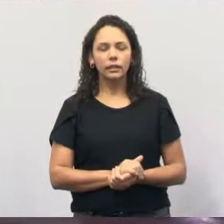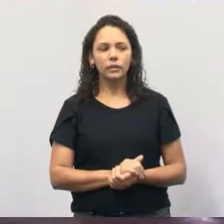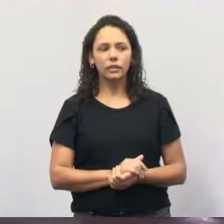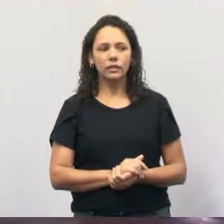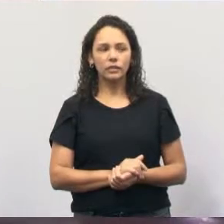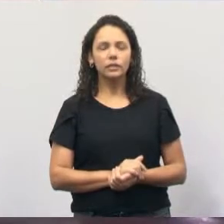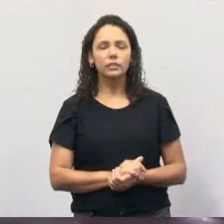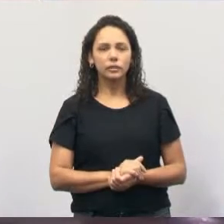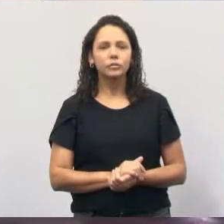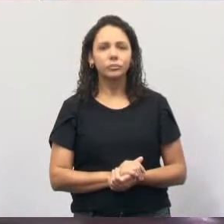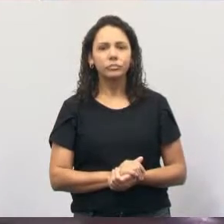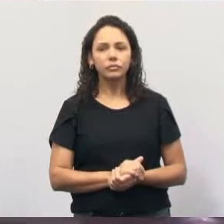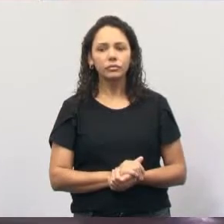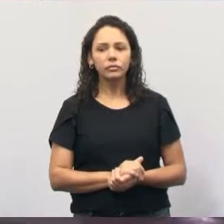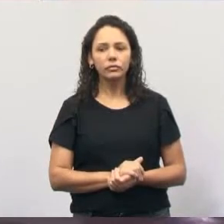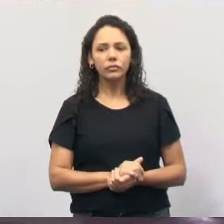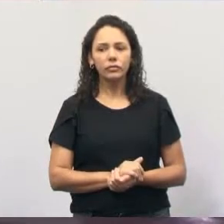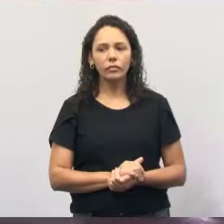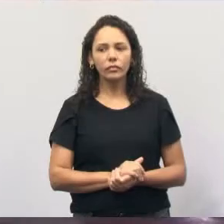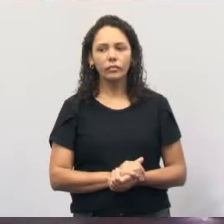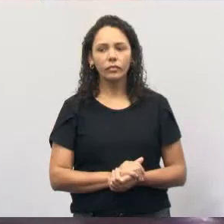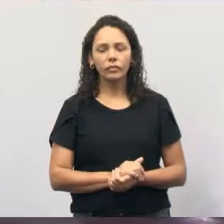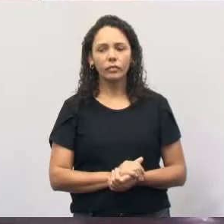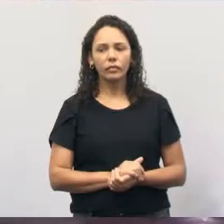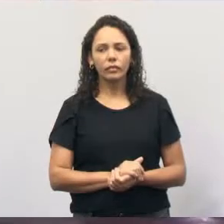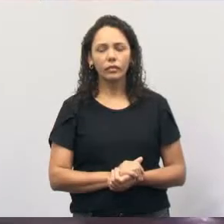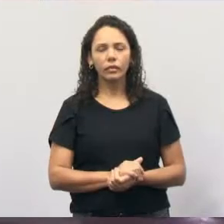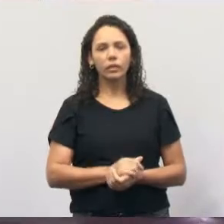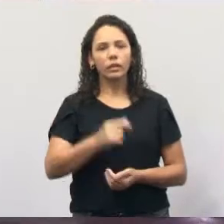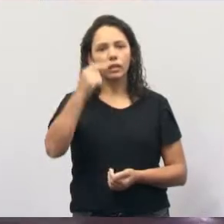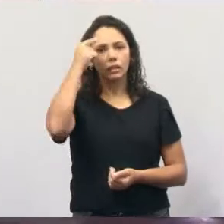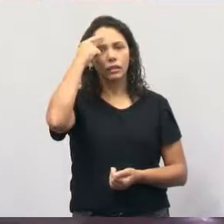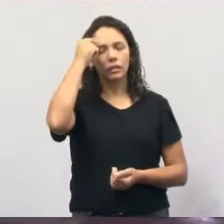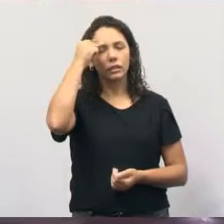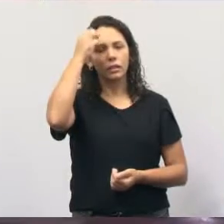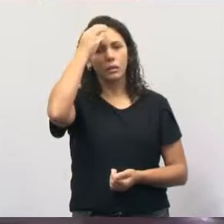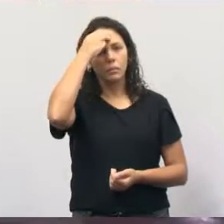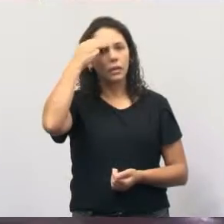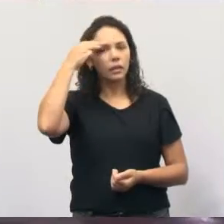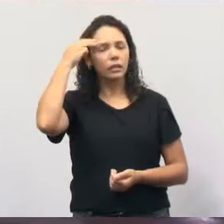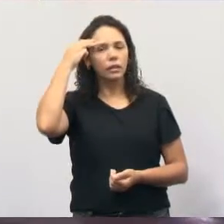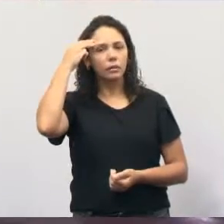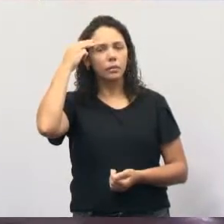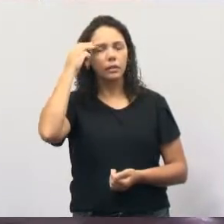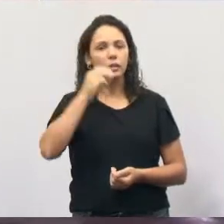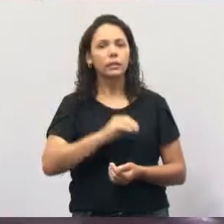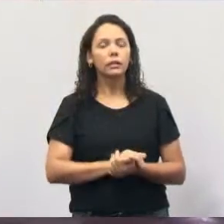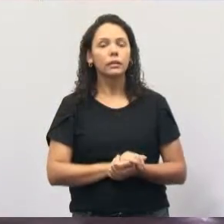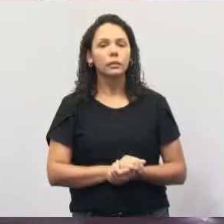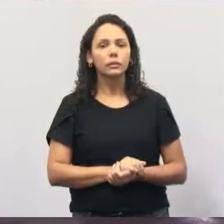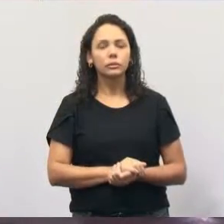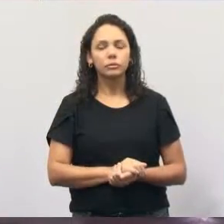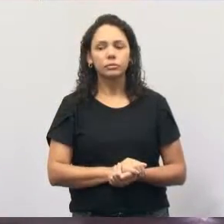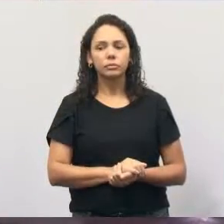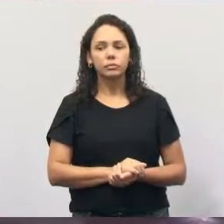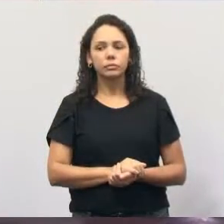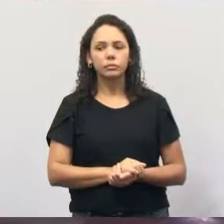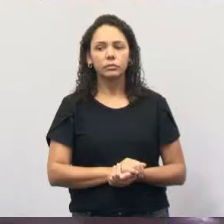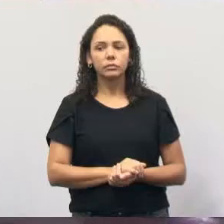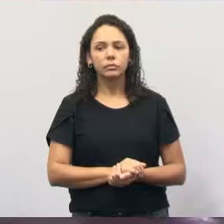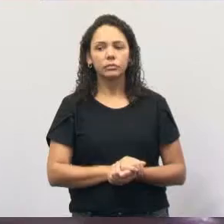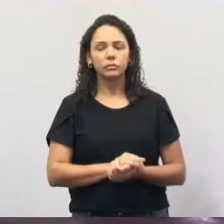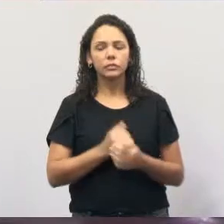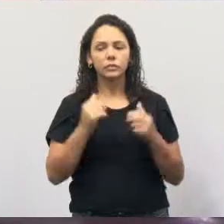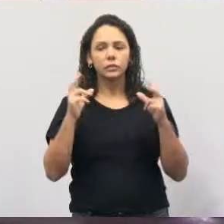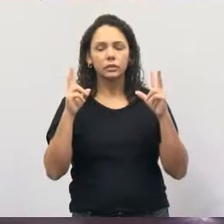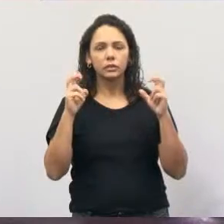O substitutivo, de autoria do vereador Edgar Sasaki e Maria Amélia. Assunto: